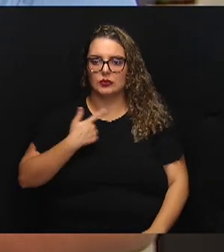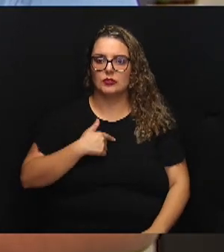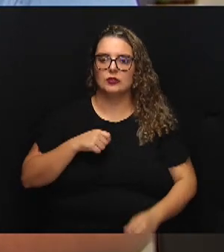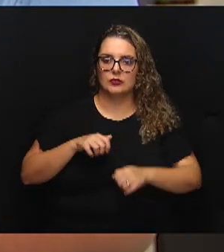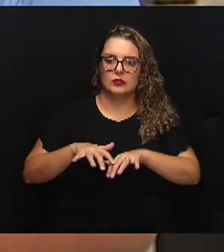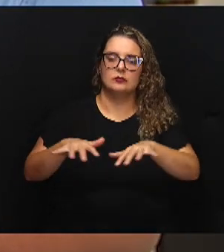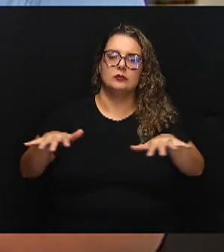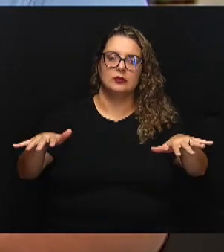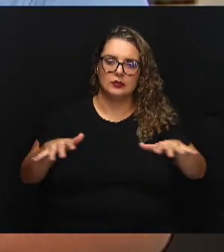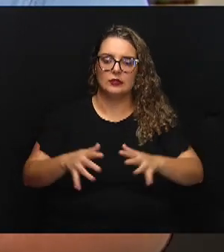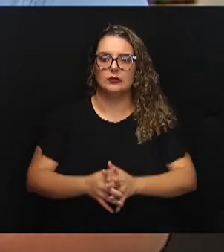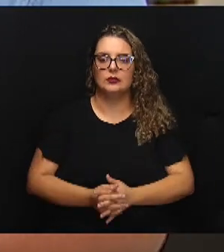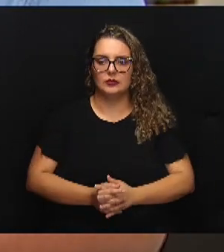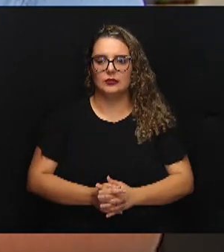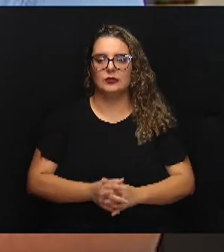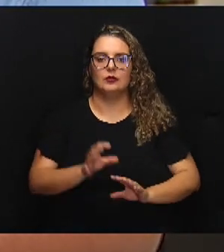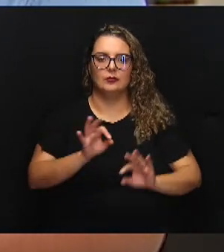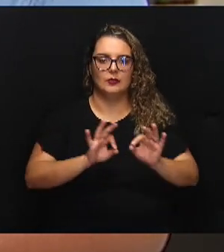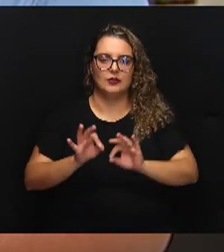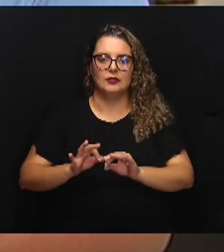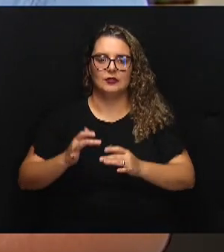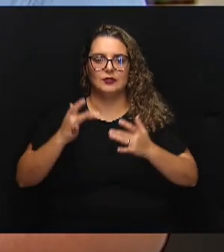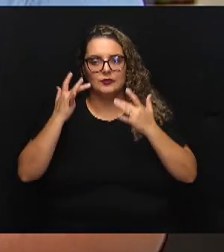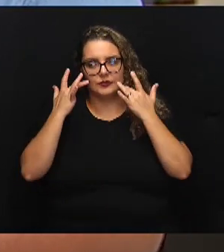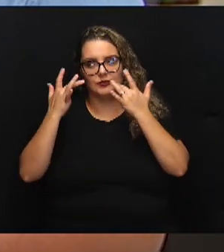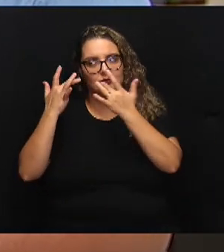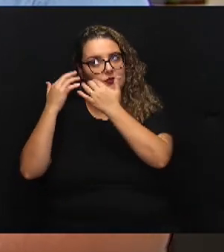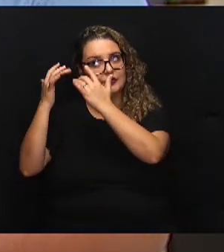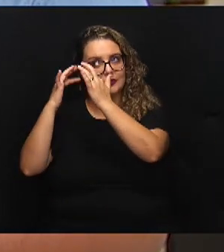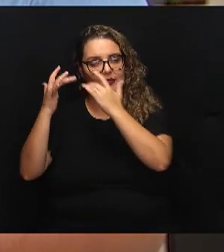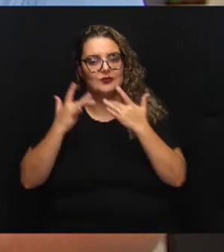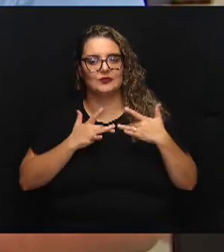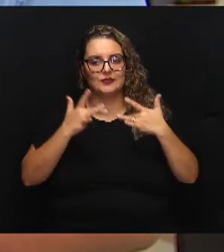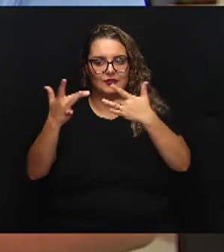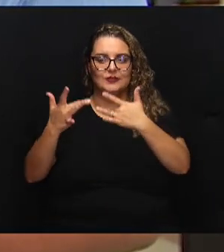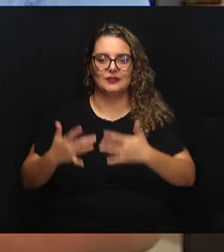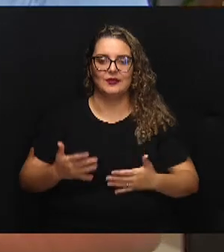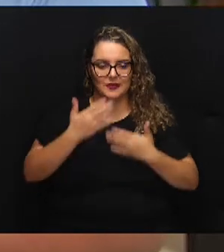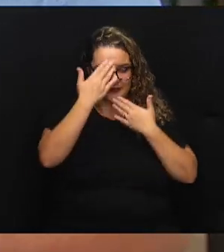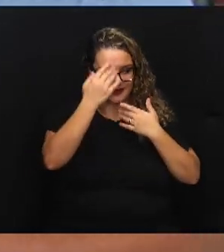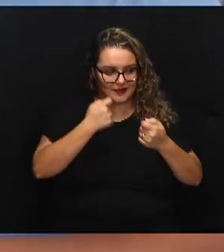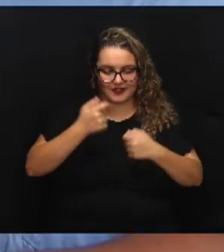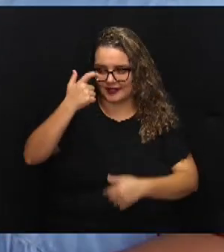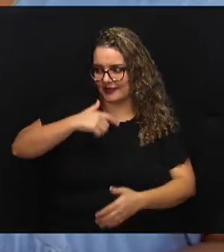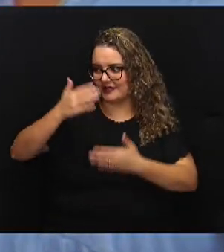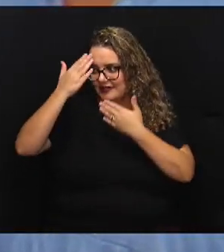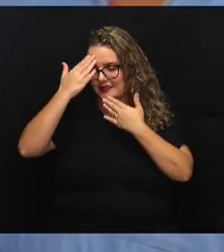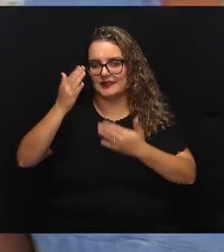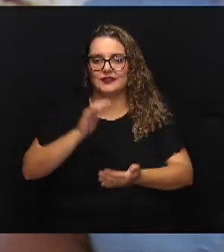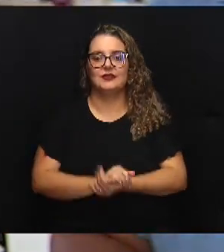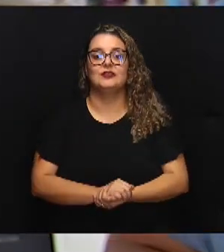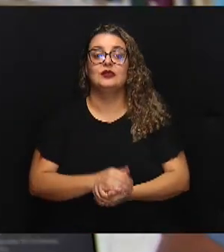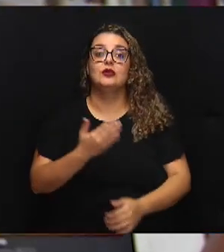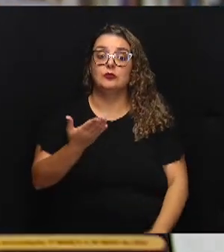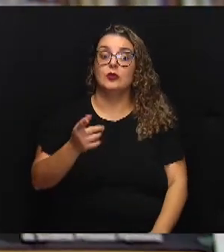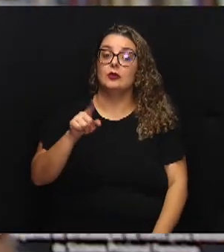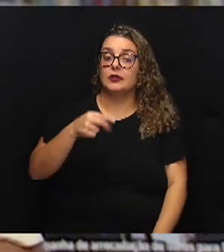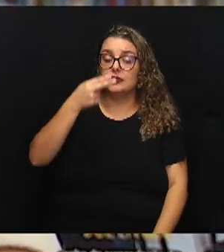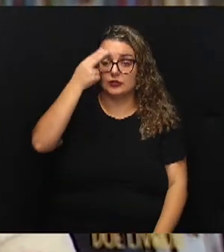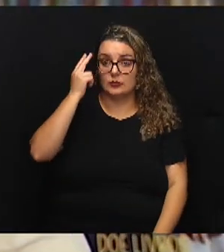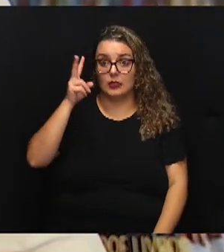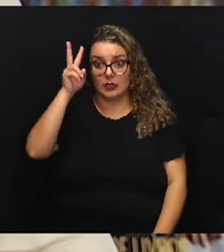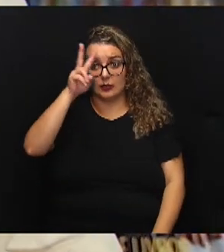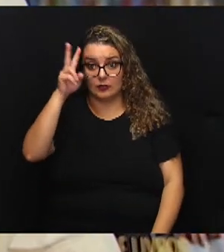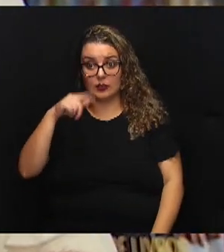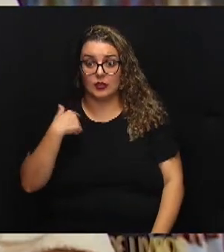os livros para o projeto Dois Sonhos. Valeu, muito obrigado pela entrevista. Eu que agradeço. Obrigada. Bom, isso aí, Gabriel. Lembrando que